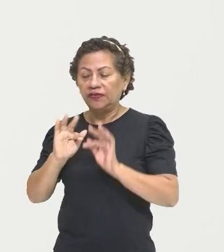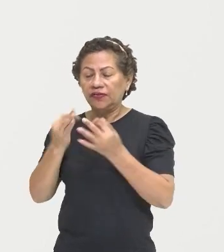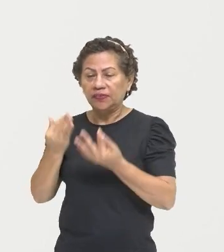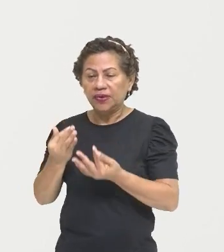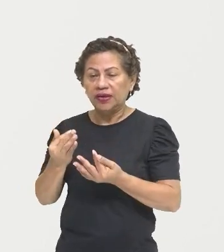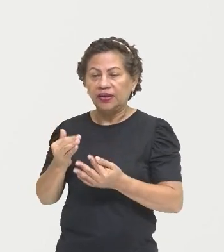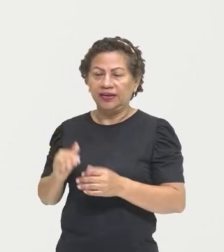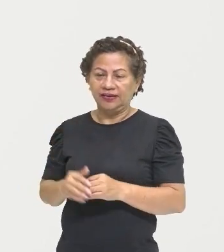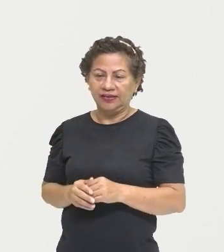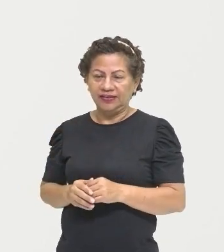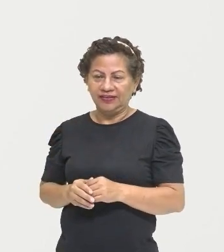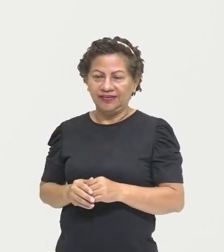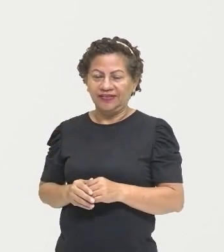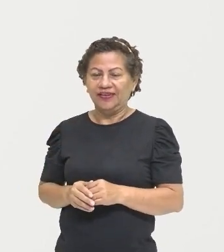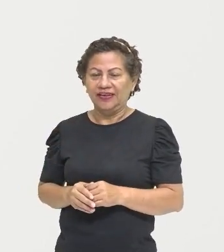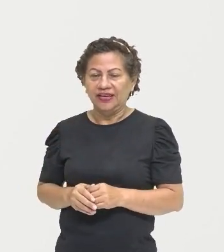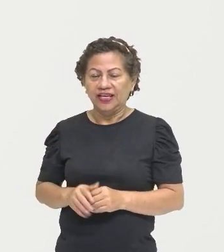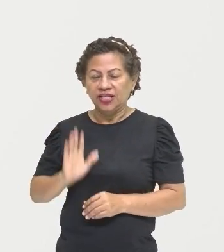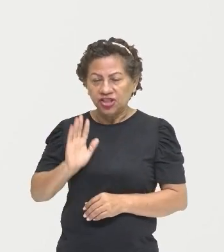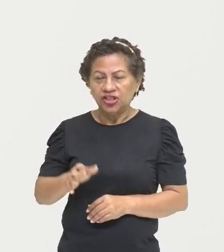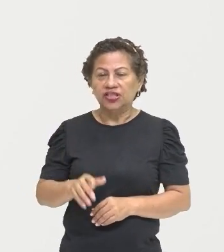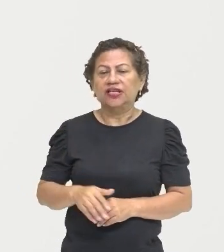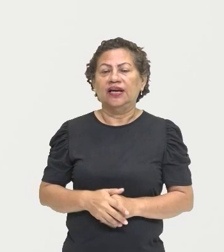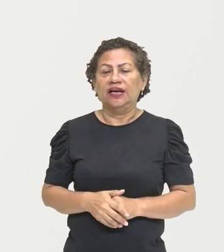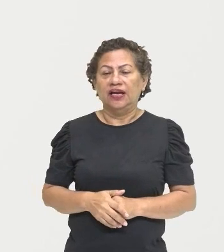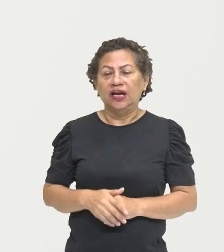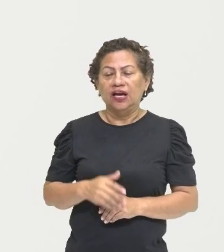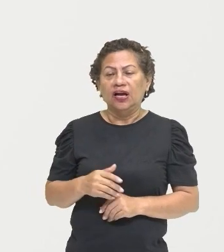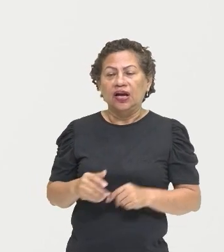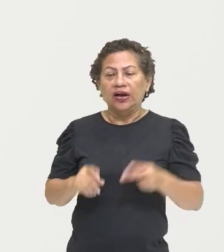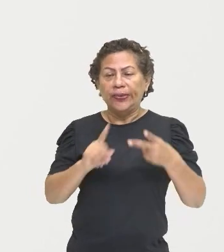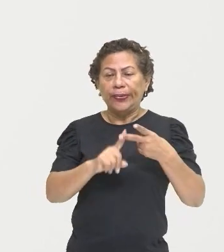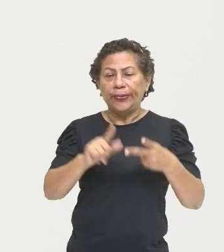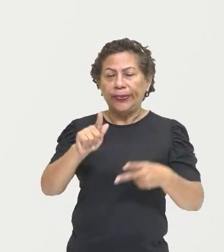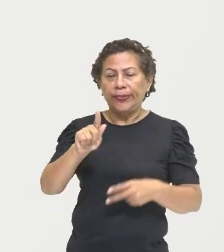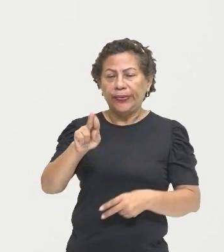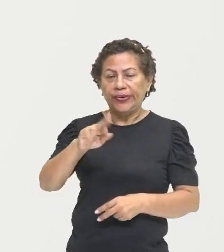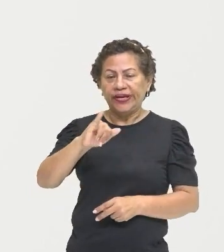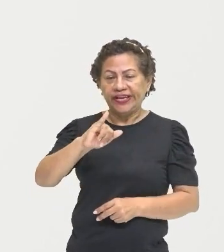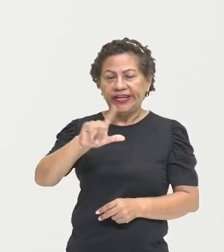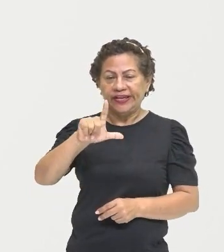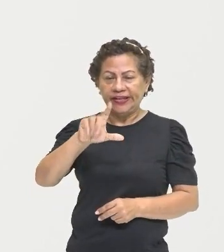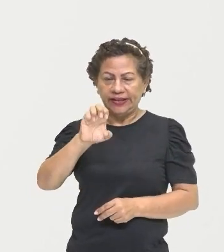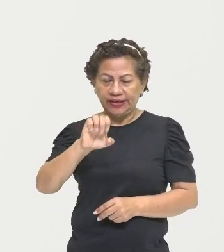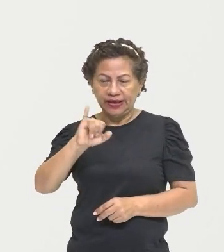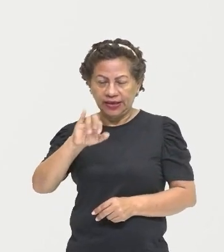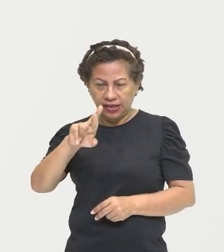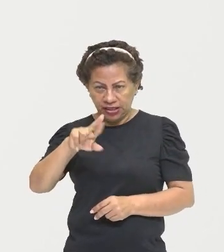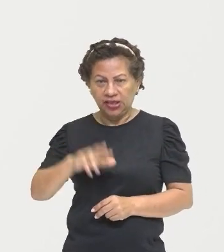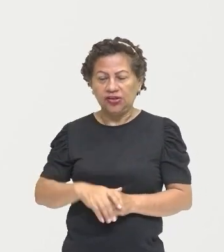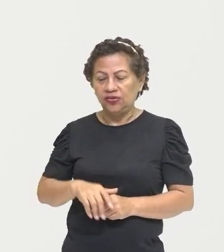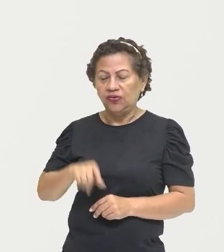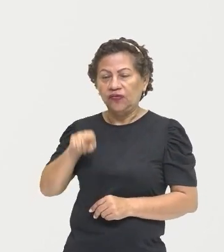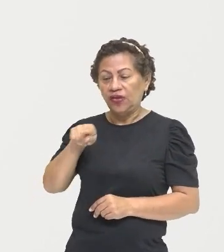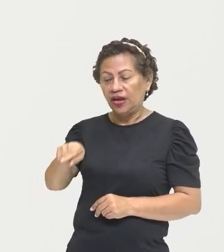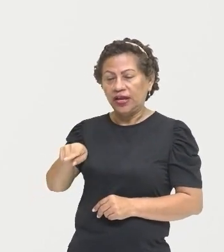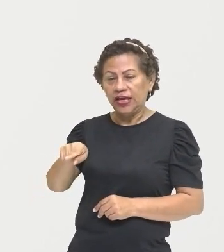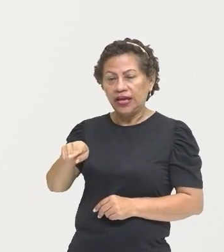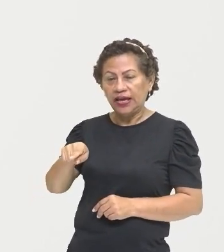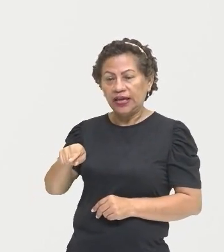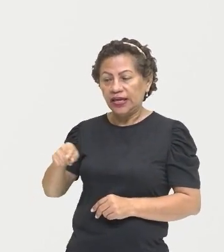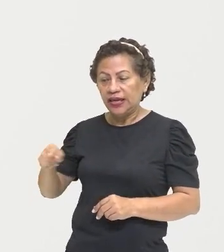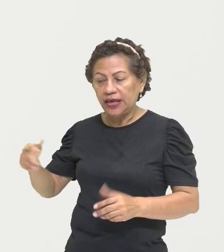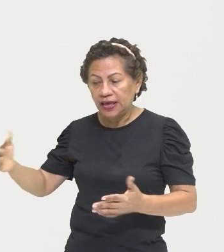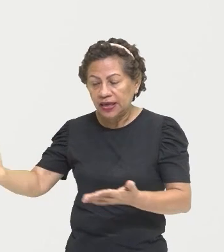vai reclamar do poceiro essa terra. Tudo bem? Deu para entender? E é claro, turma, que essa relação aqui